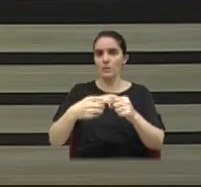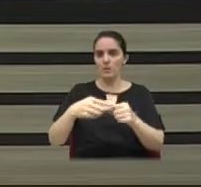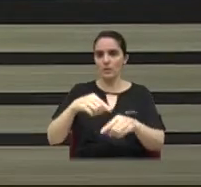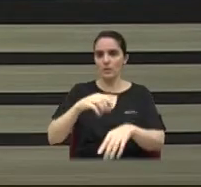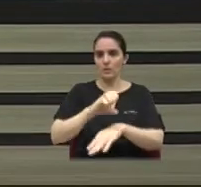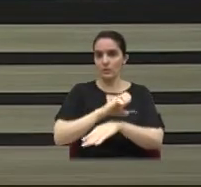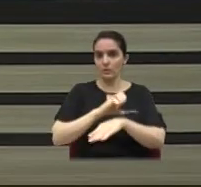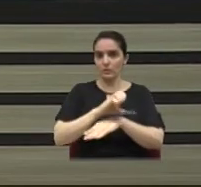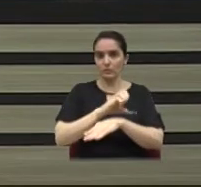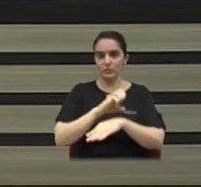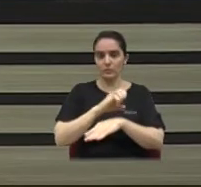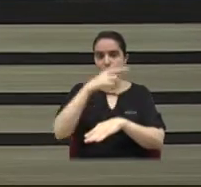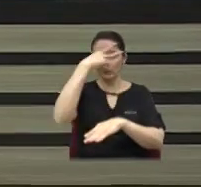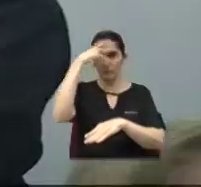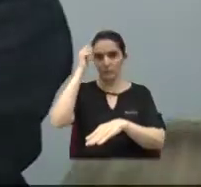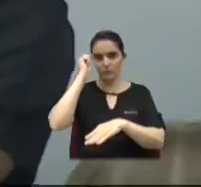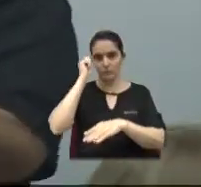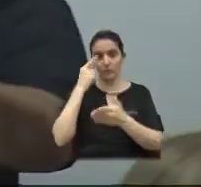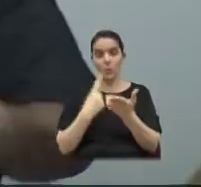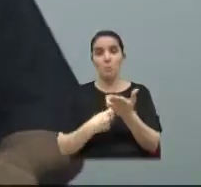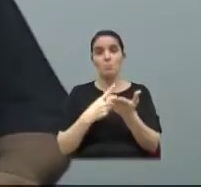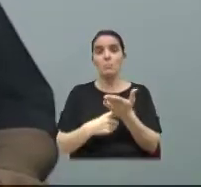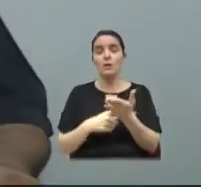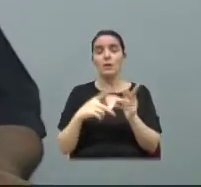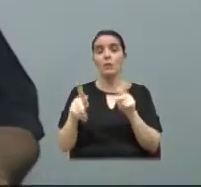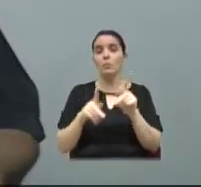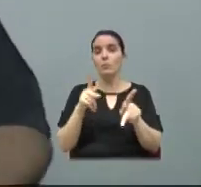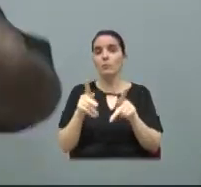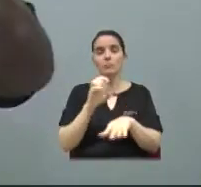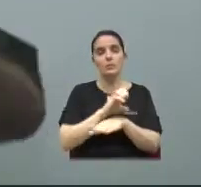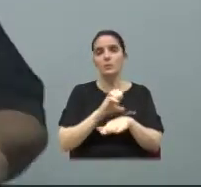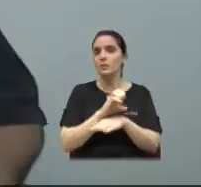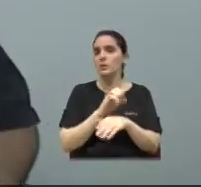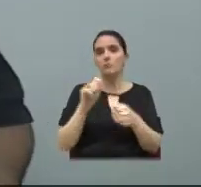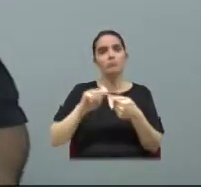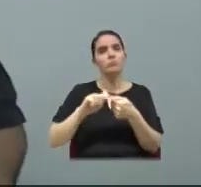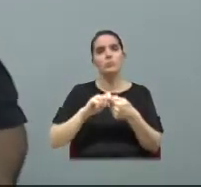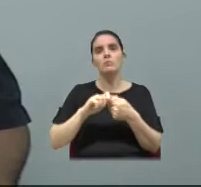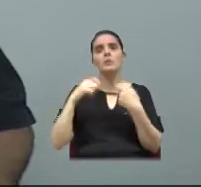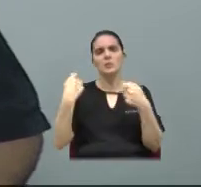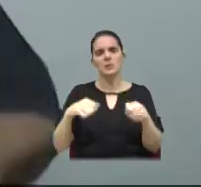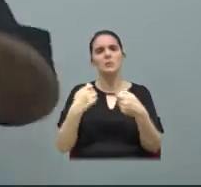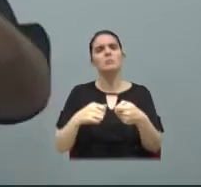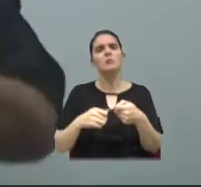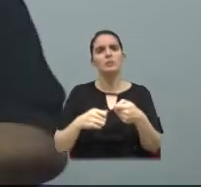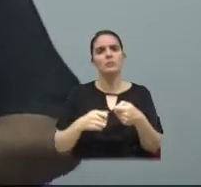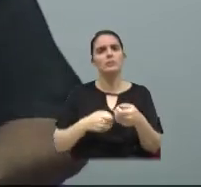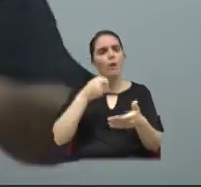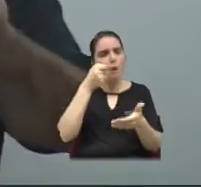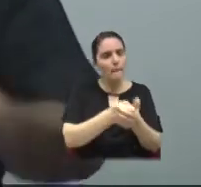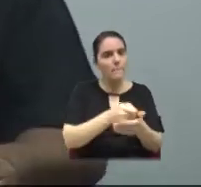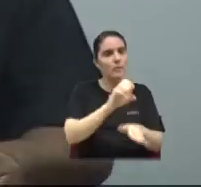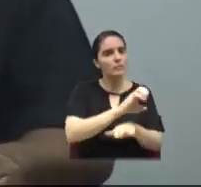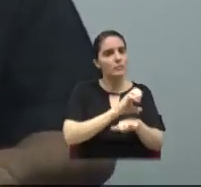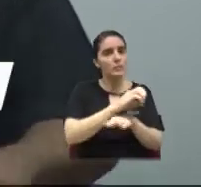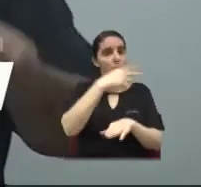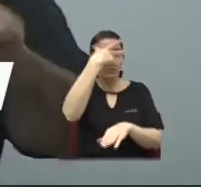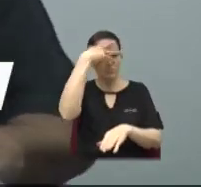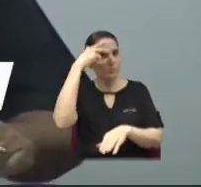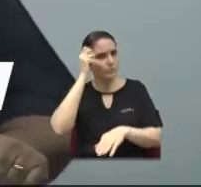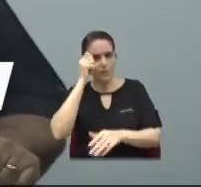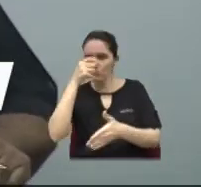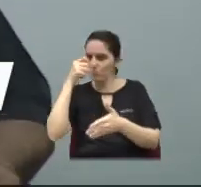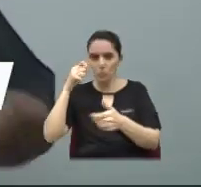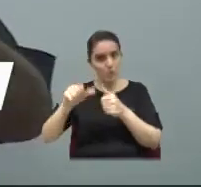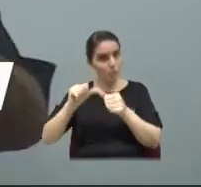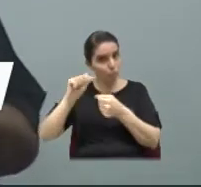município é com a população. Se o Estado não está cumprindo o seu dever, nós devemos cobrar o Estado. Se o município não está